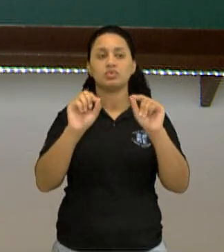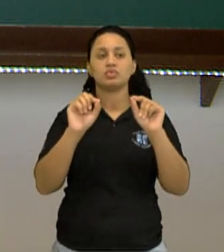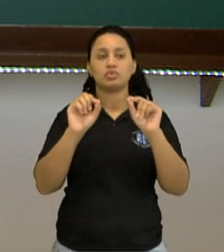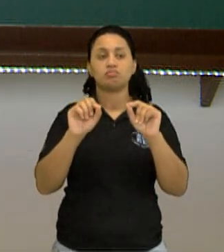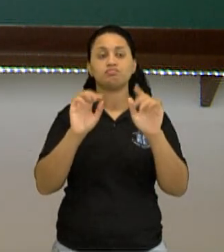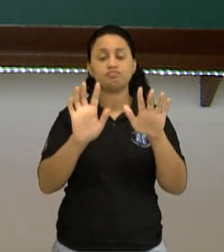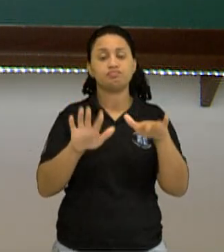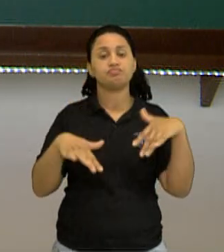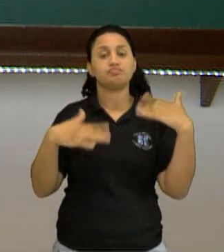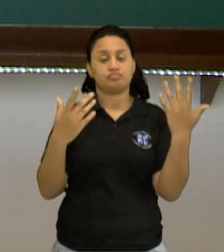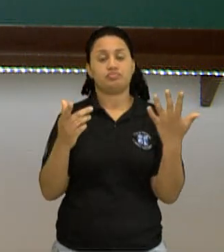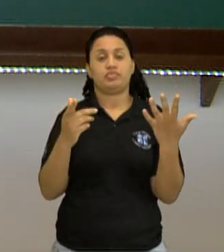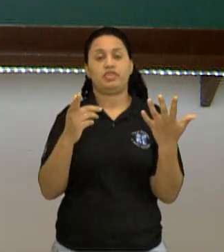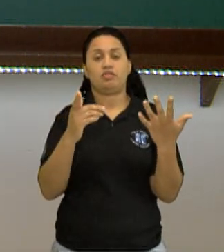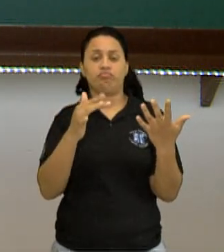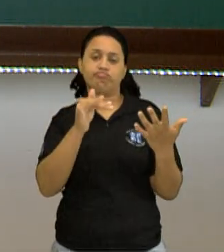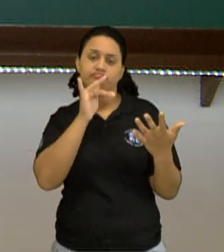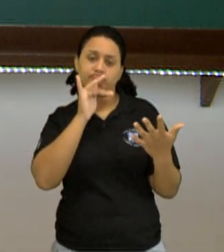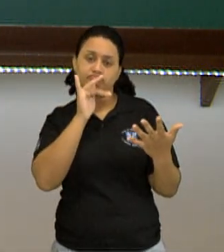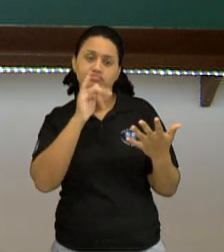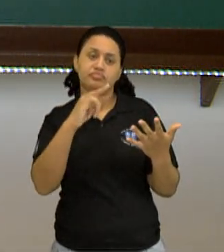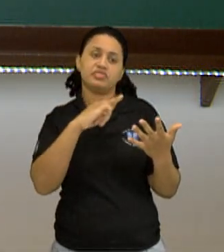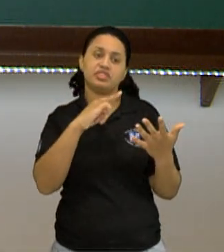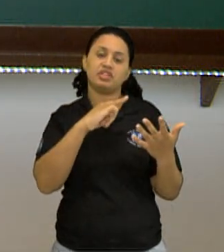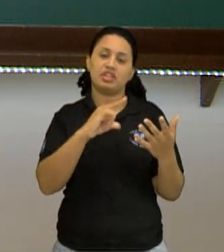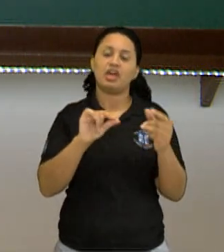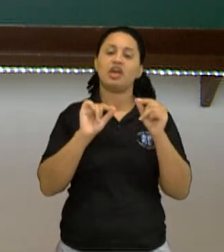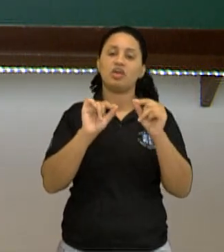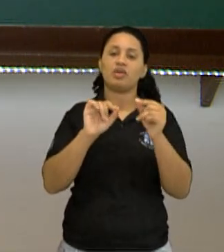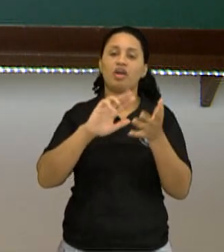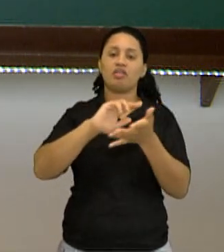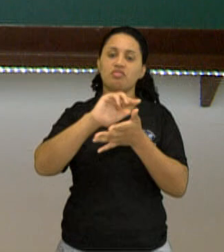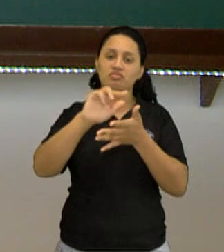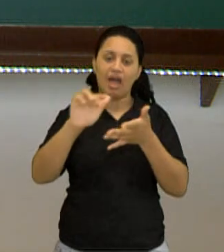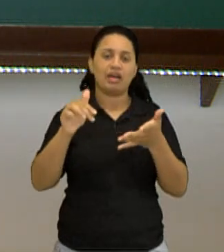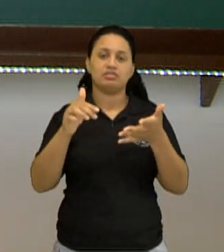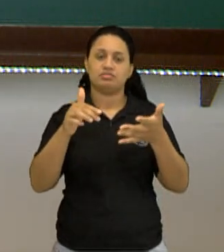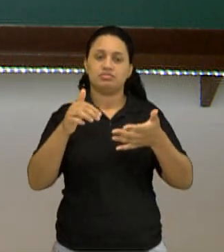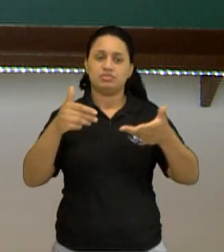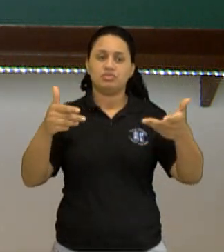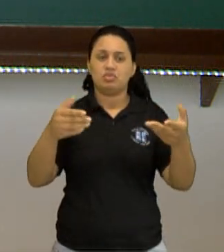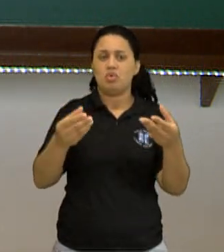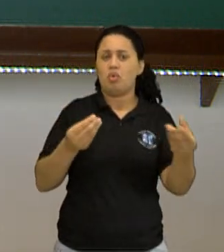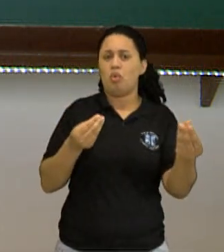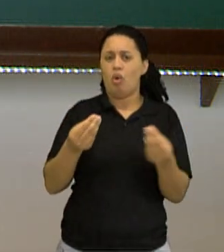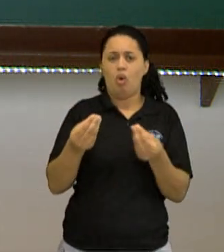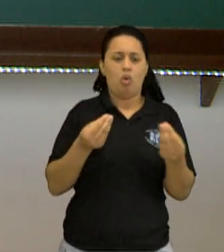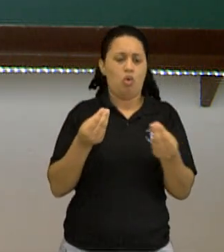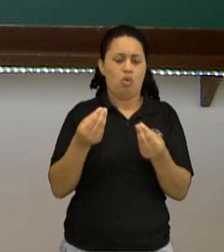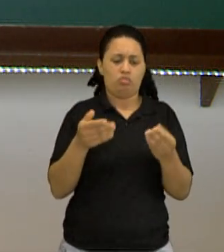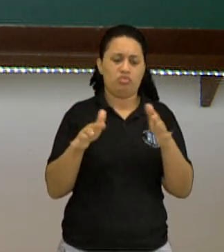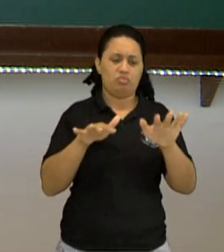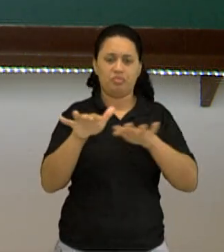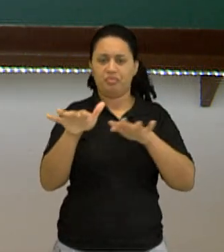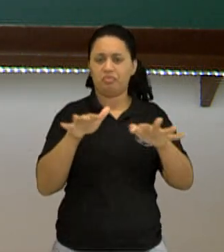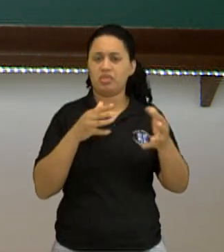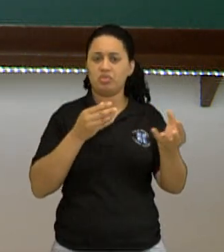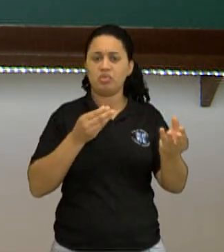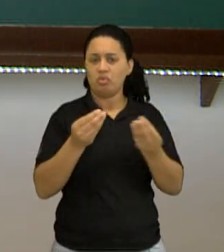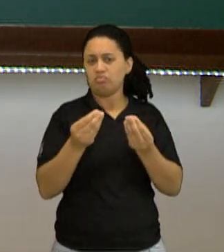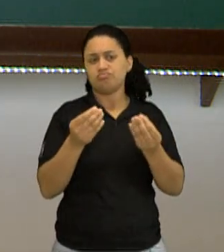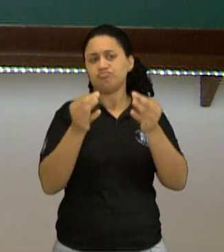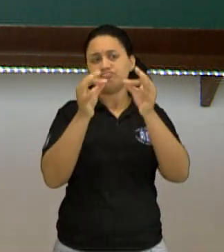Quando você tem, por exemplo, aqui, um sistema com vários corpos, como é que funciona essa quantidade de movimento? É